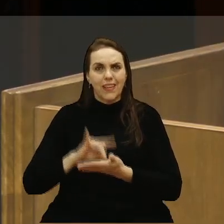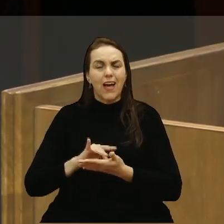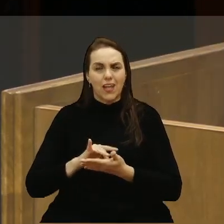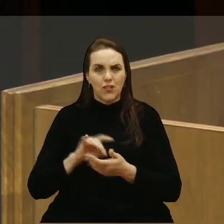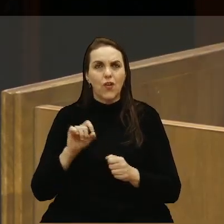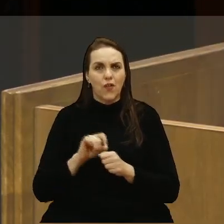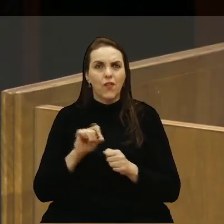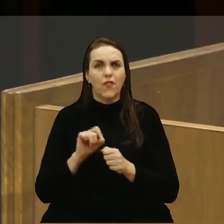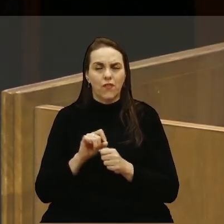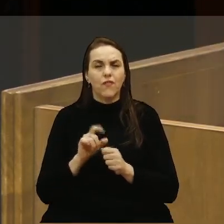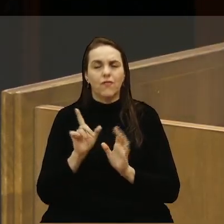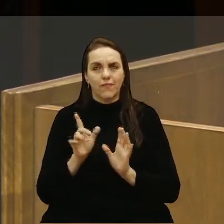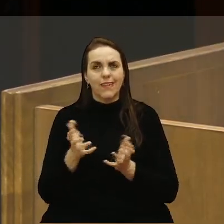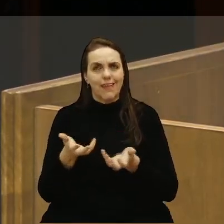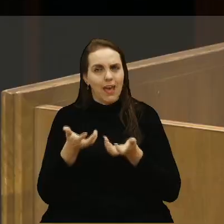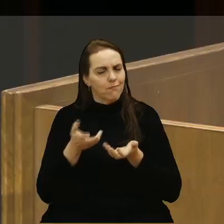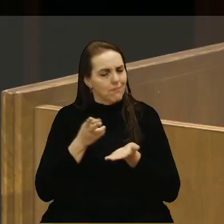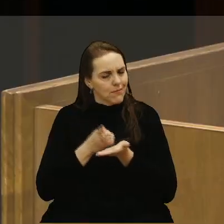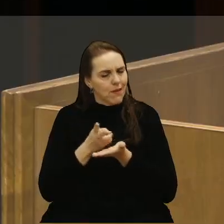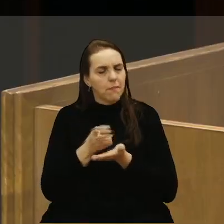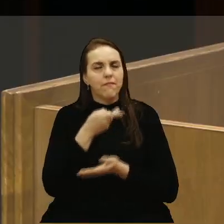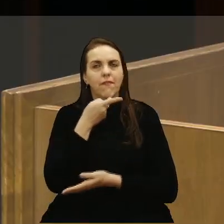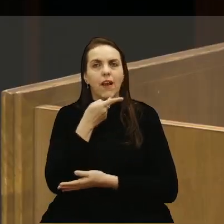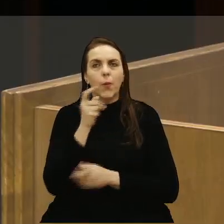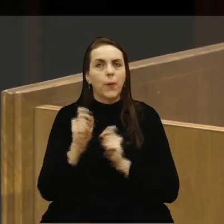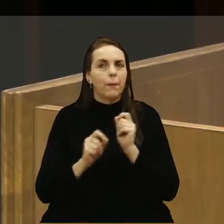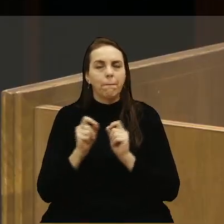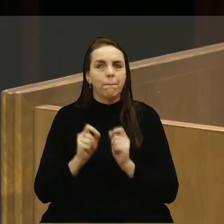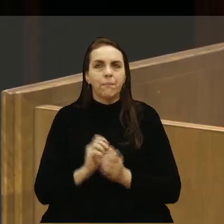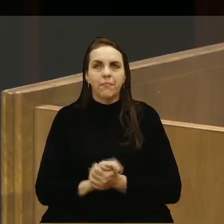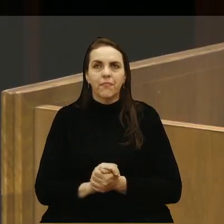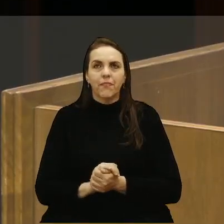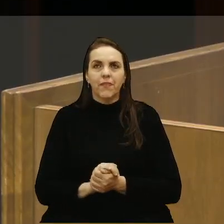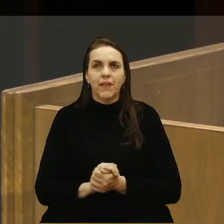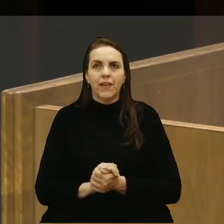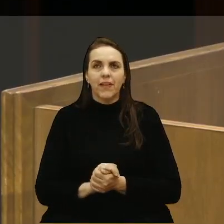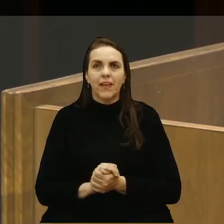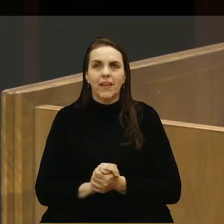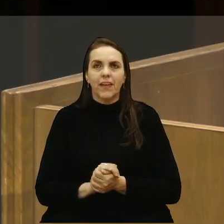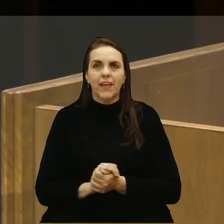aqui, vereador Petrini, olha aqui, eu faço questão de